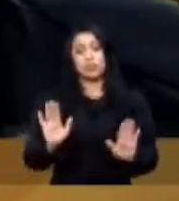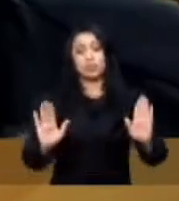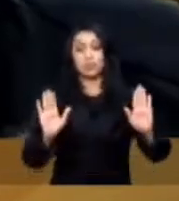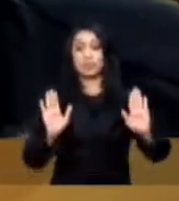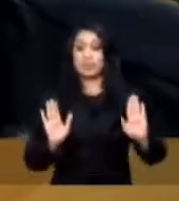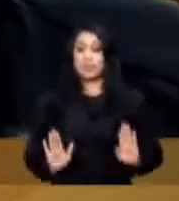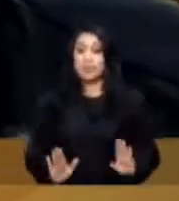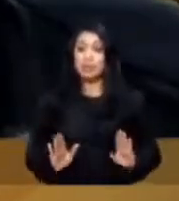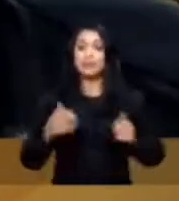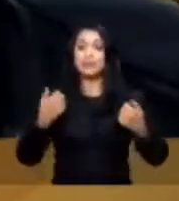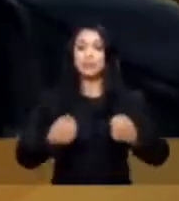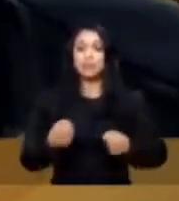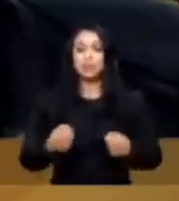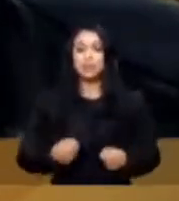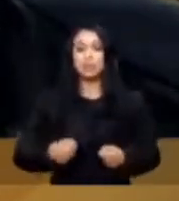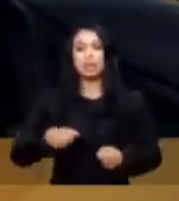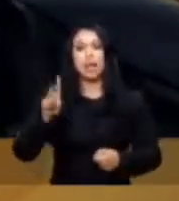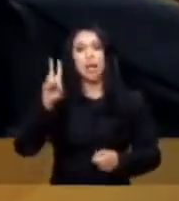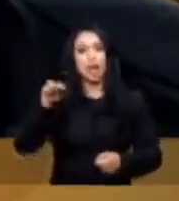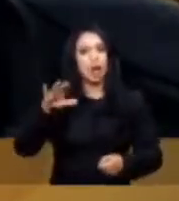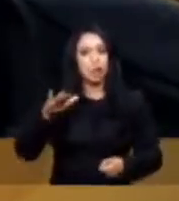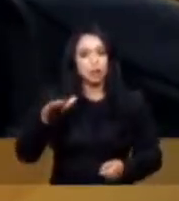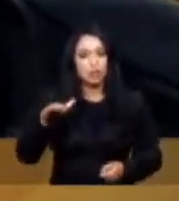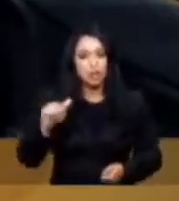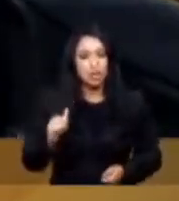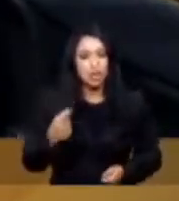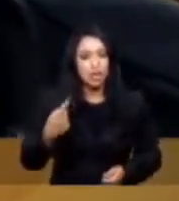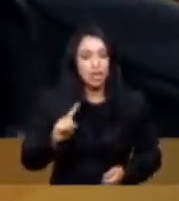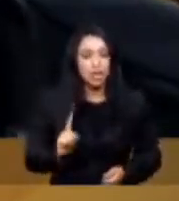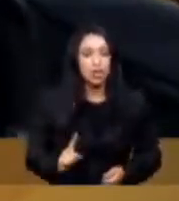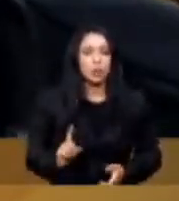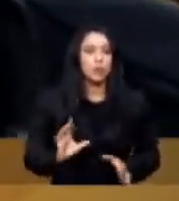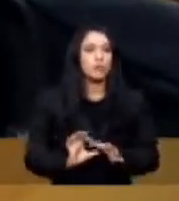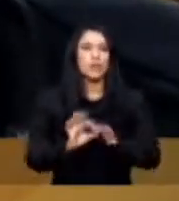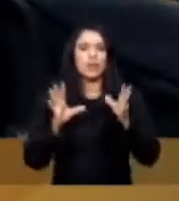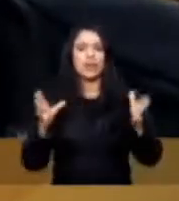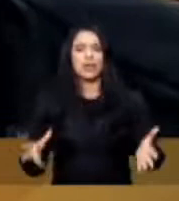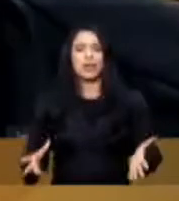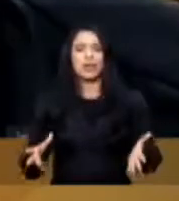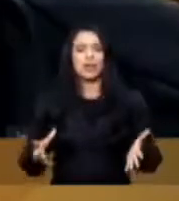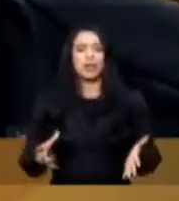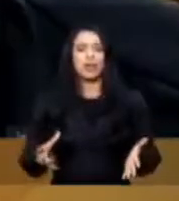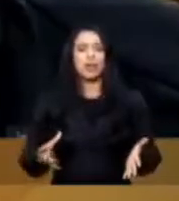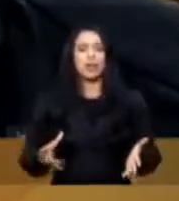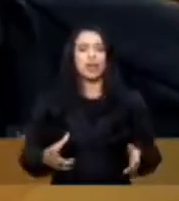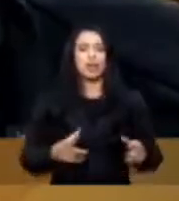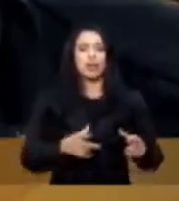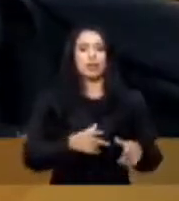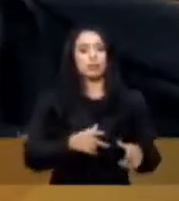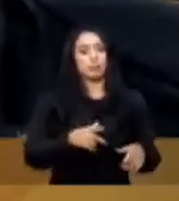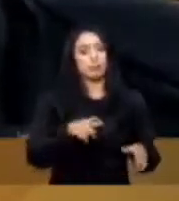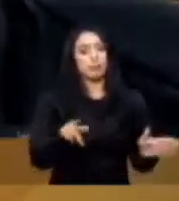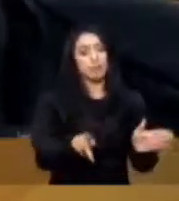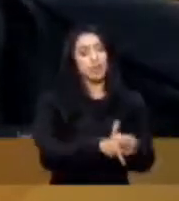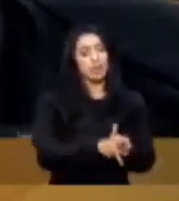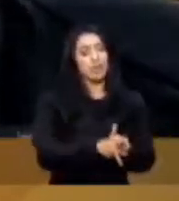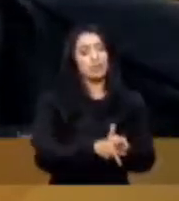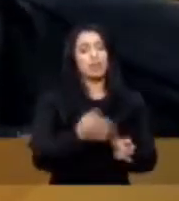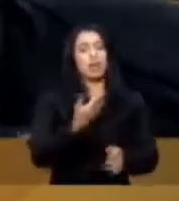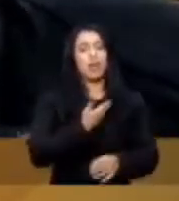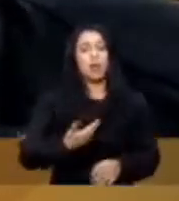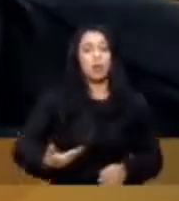ponto de a União liberar o uso de patrimônio estadual e municipal sem